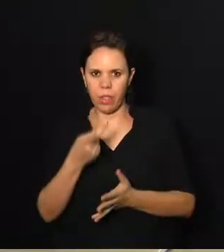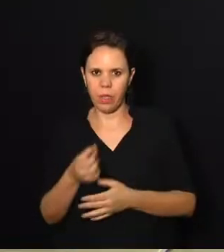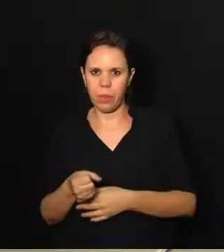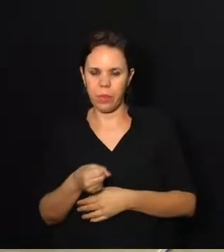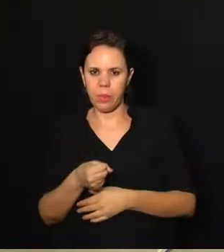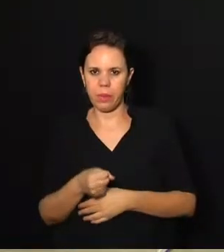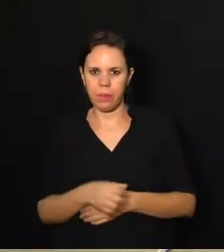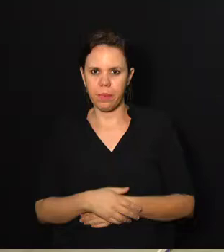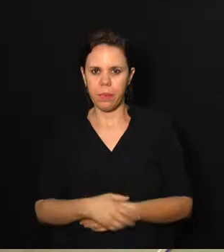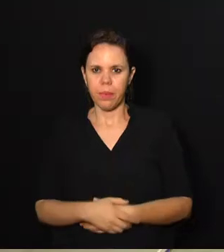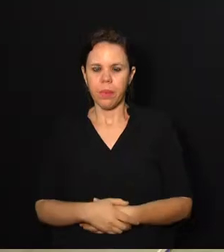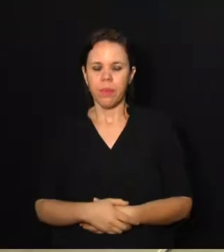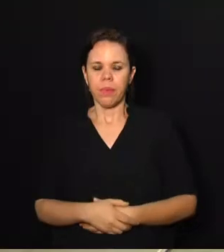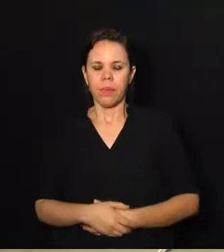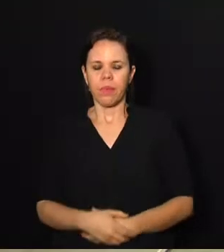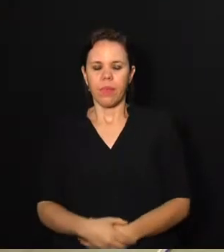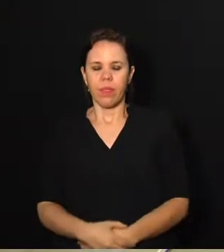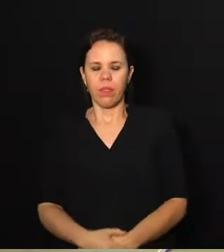microfone está aberto, pode falar.